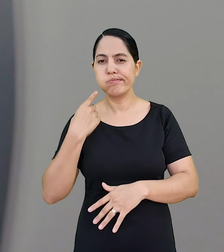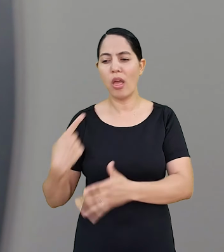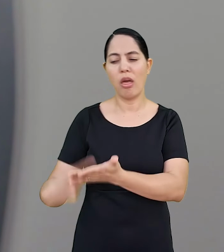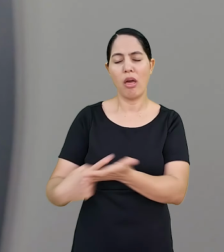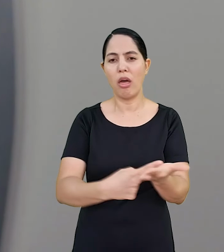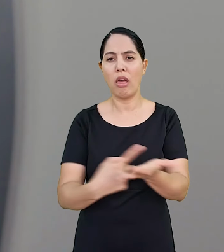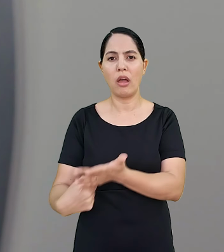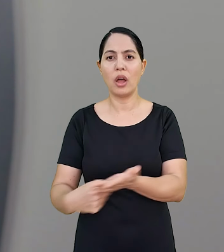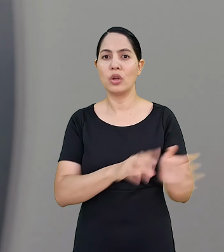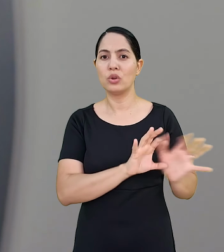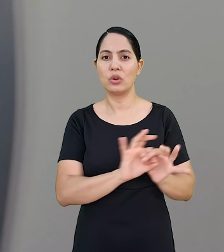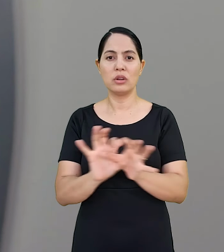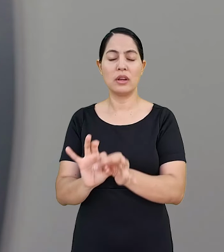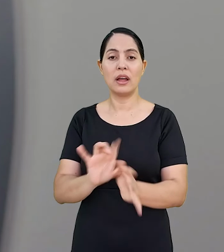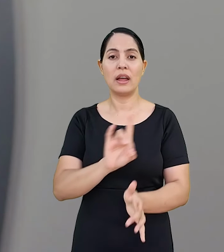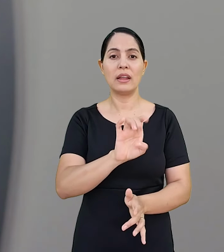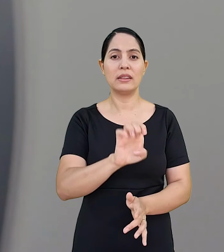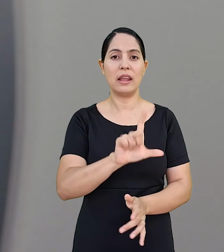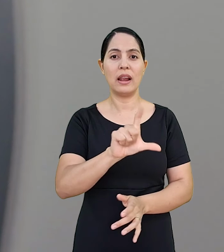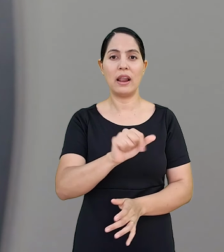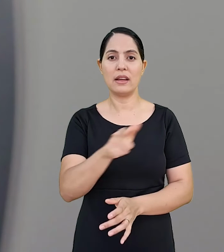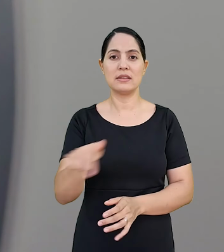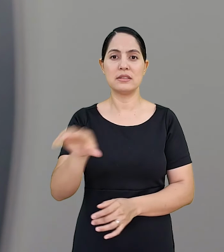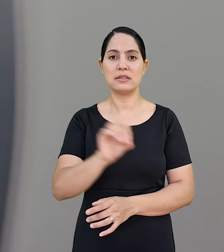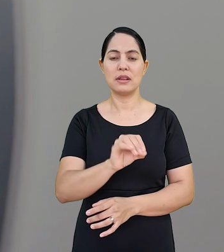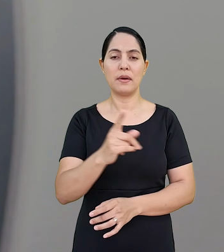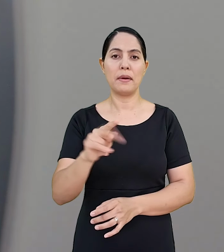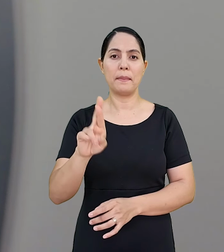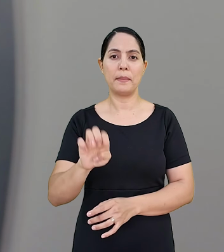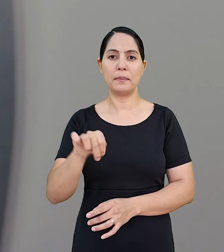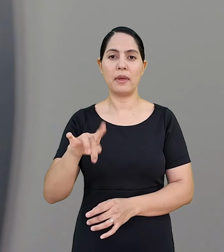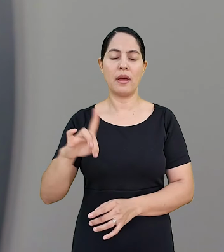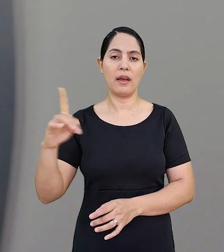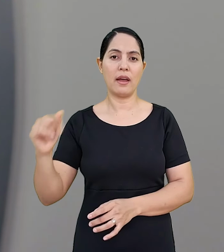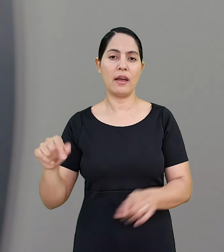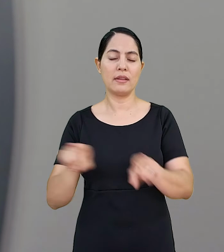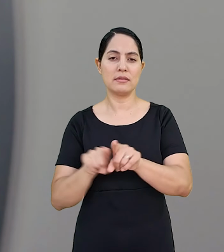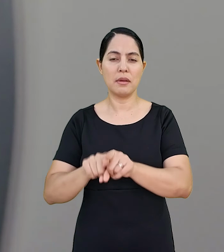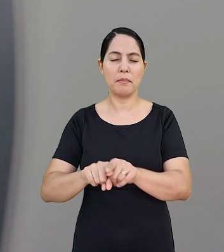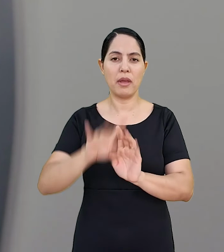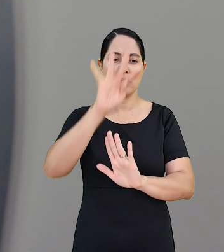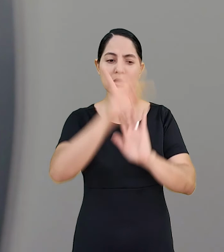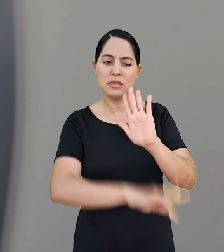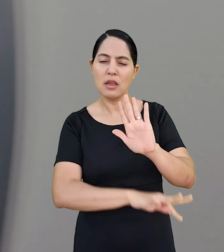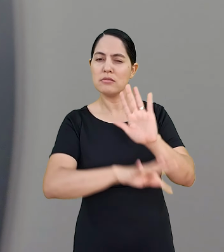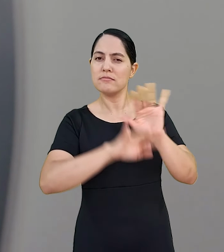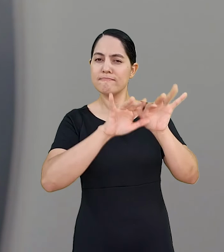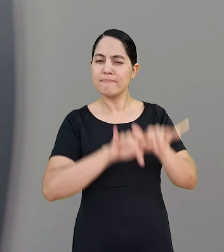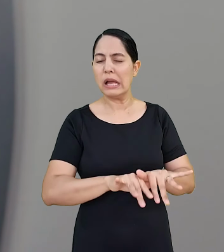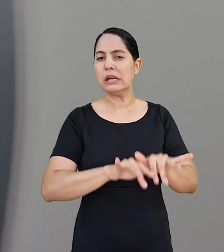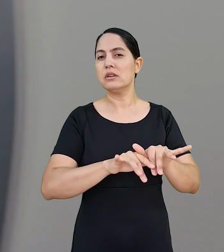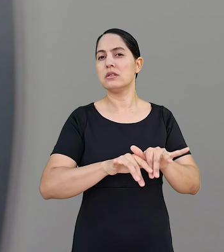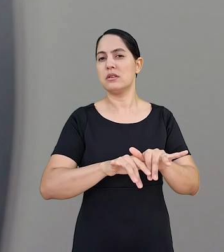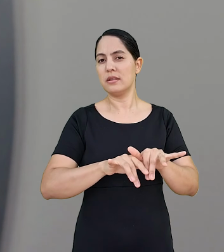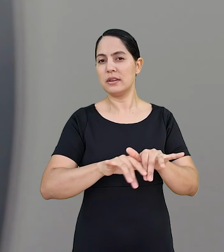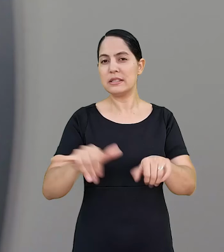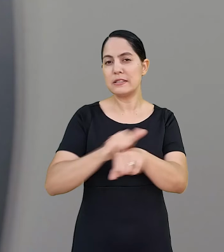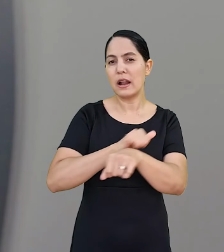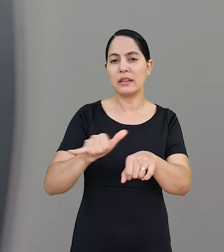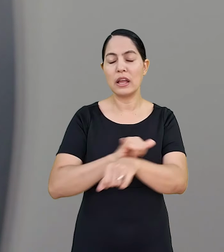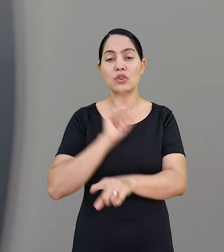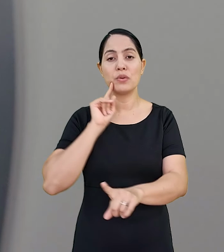combinar delações premiadas, para ajustar termos de delações premiadas ou possíveis delações premiadas, para